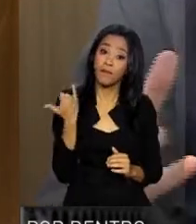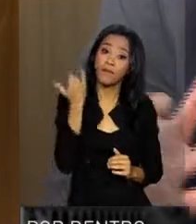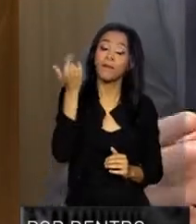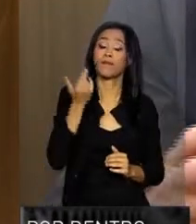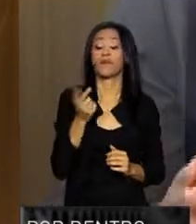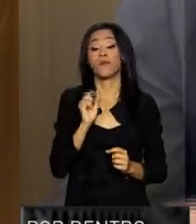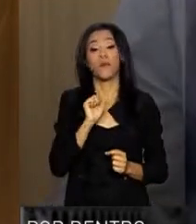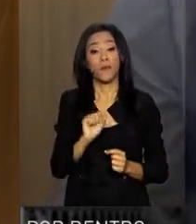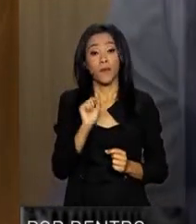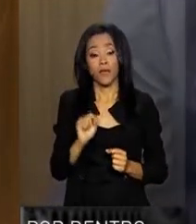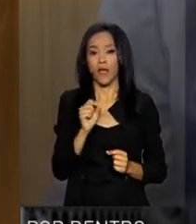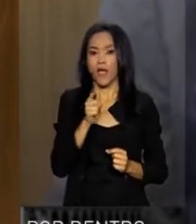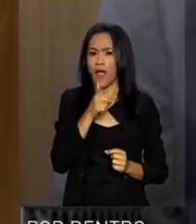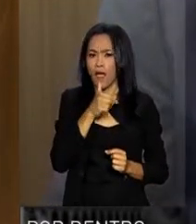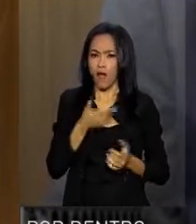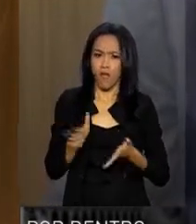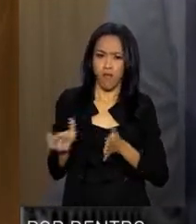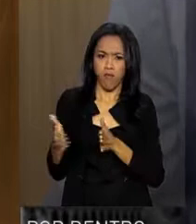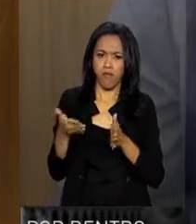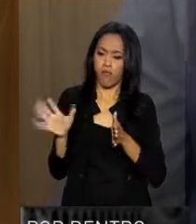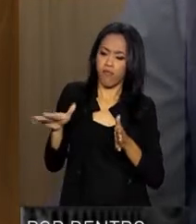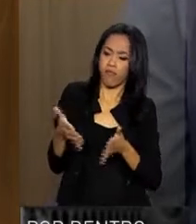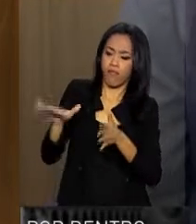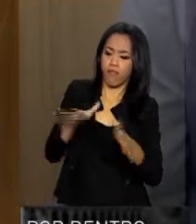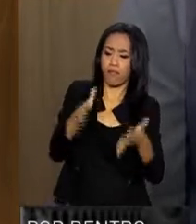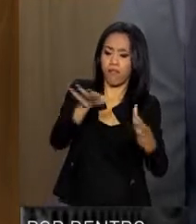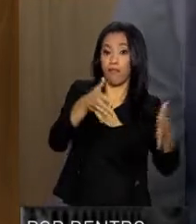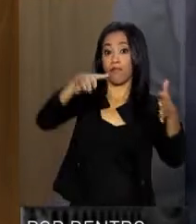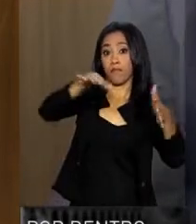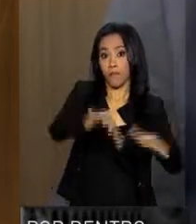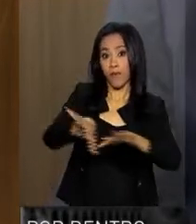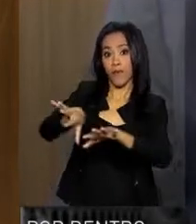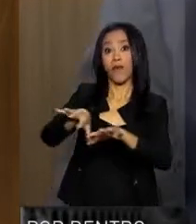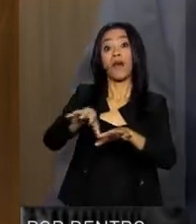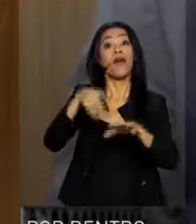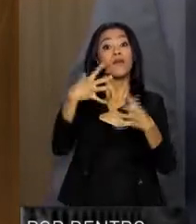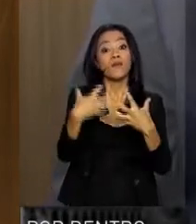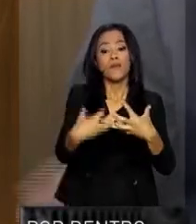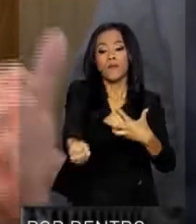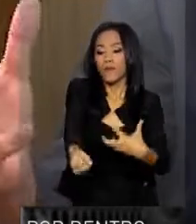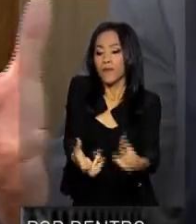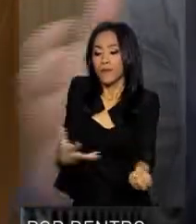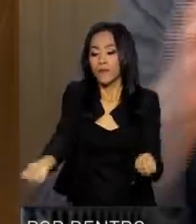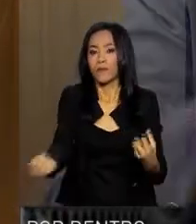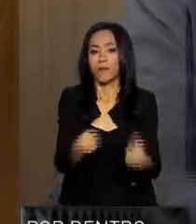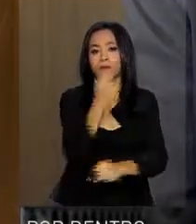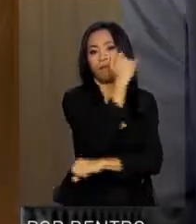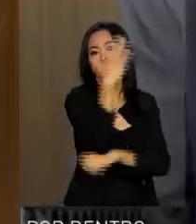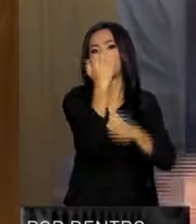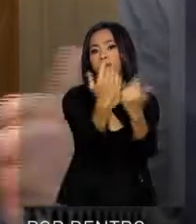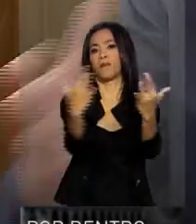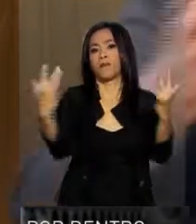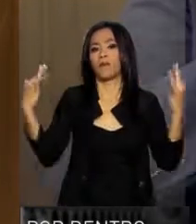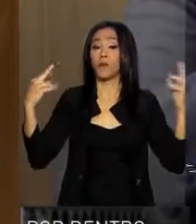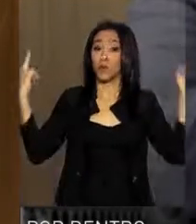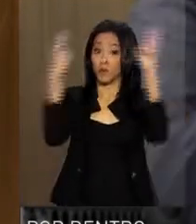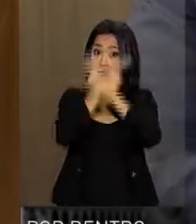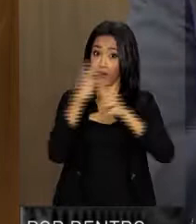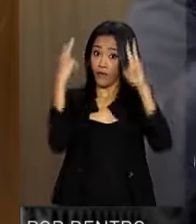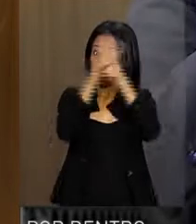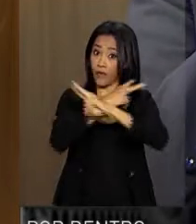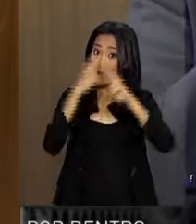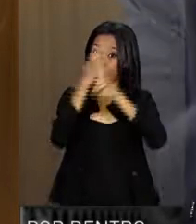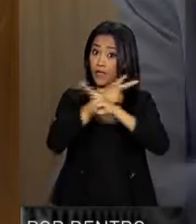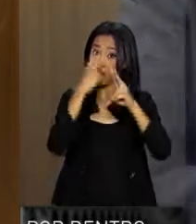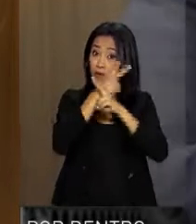unidades que vem do mar elas são retidas pelas florestas são ampliadas e os ventos vêm batem nos andes e